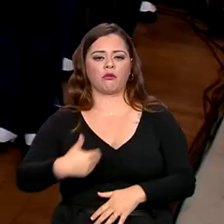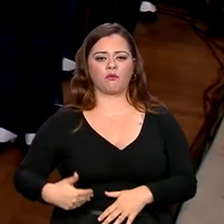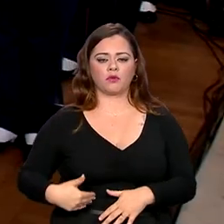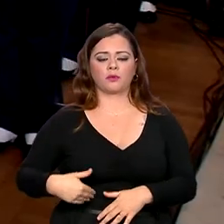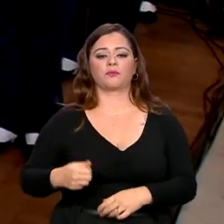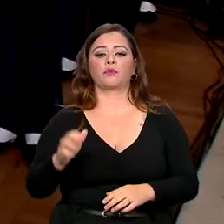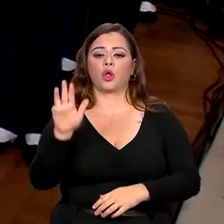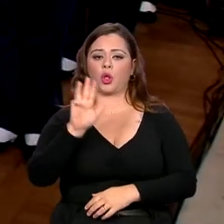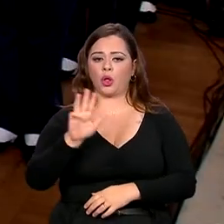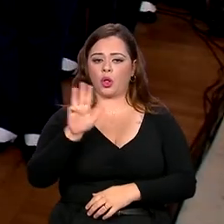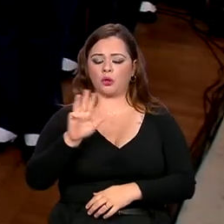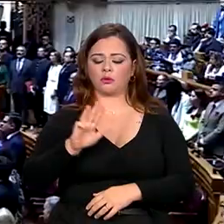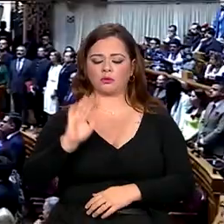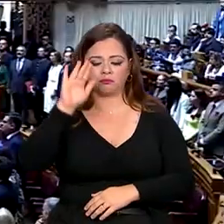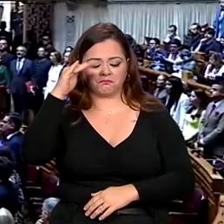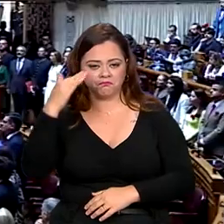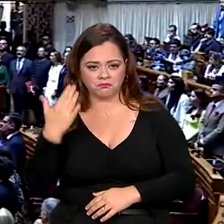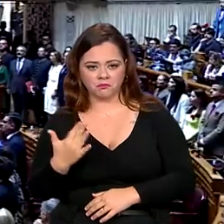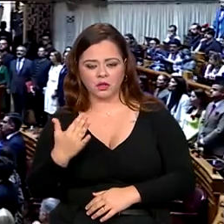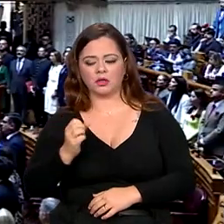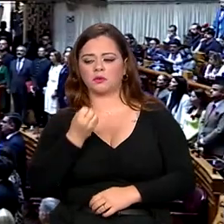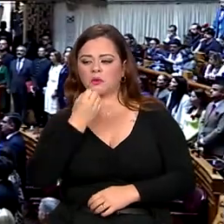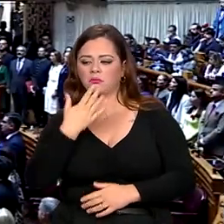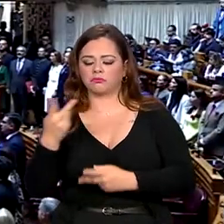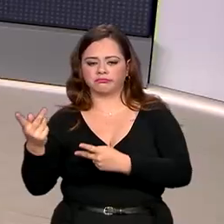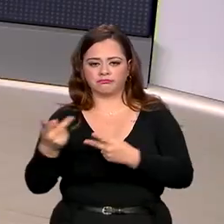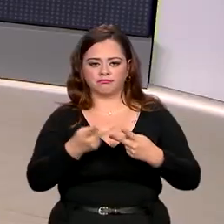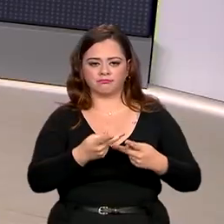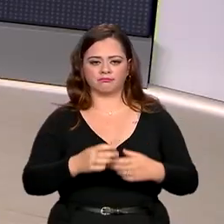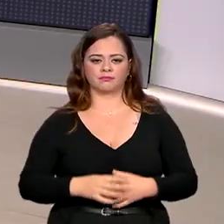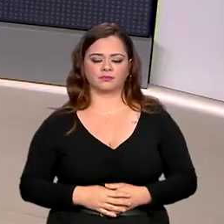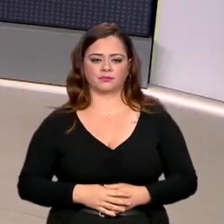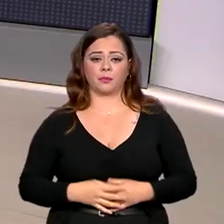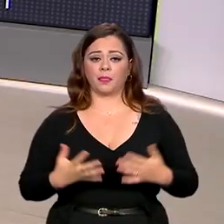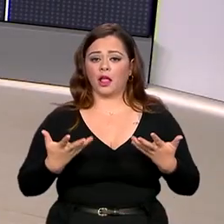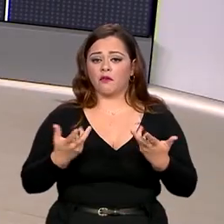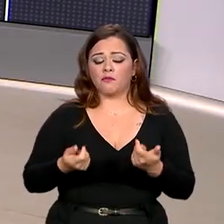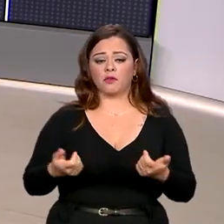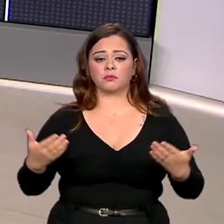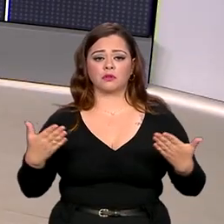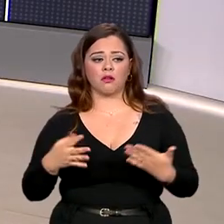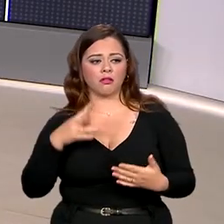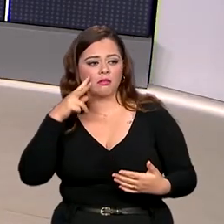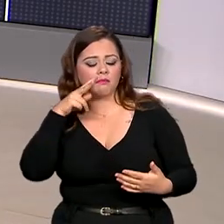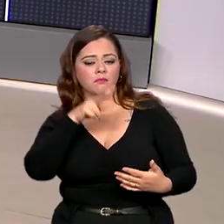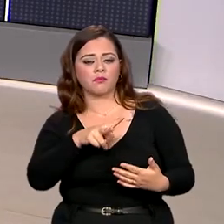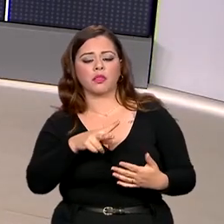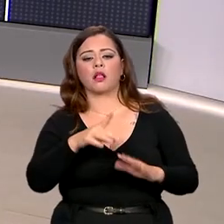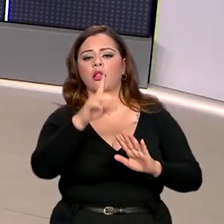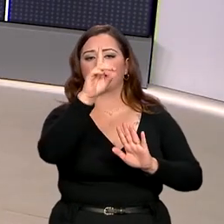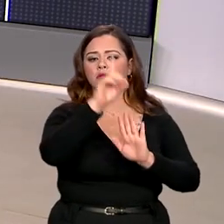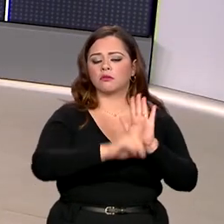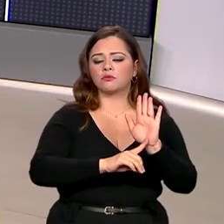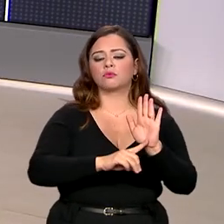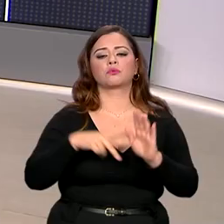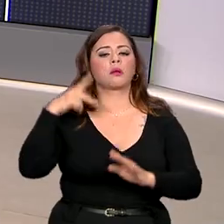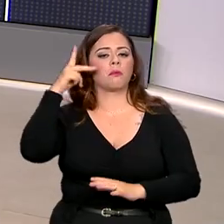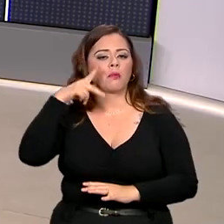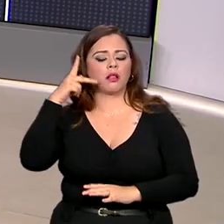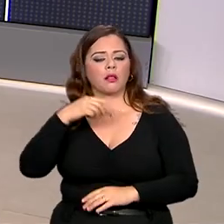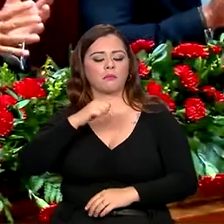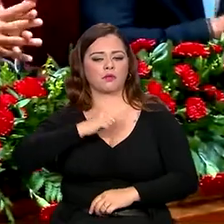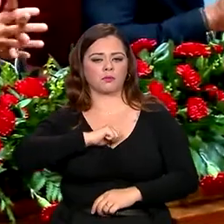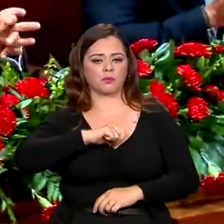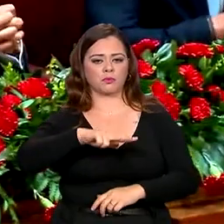foi homenageado em uma sessão de boas-vindas. Vamos ver agora o discurso do presidente ao parlamento